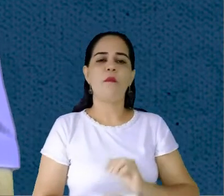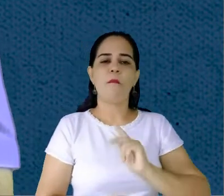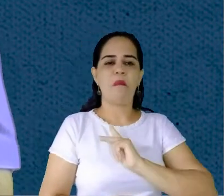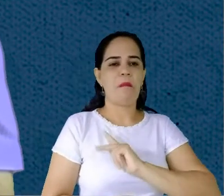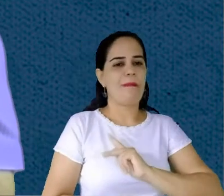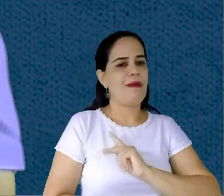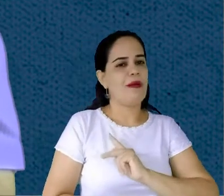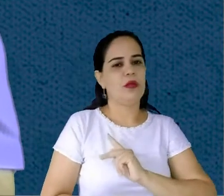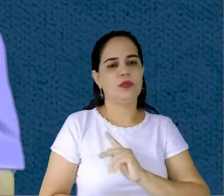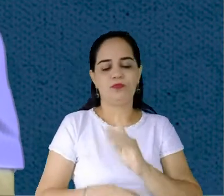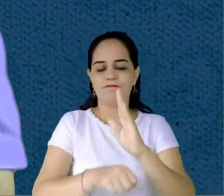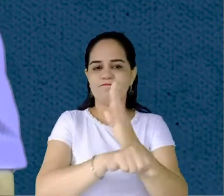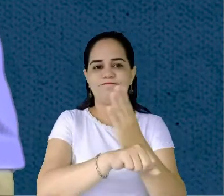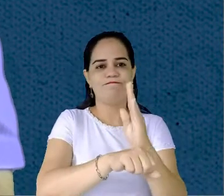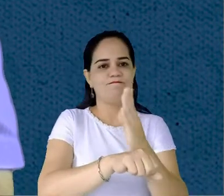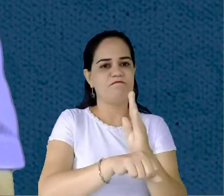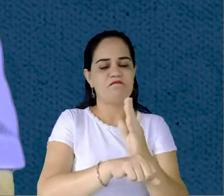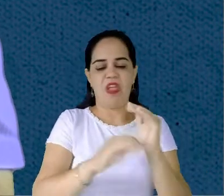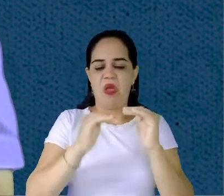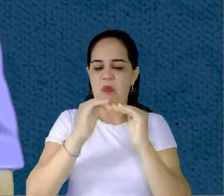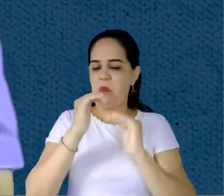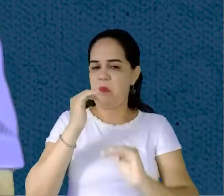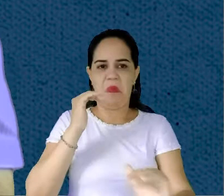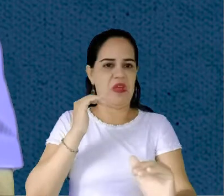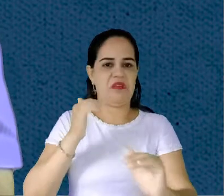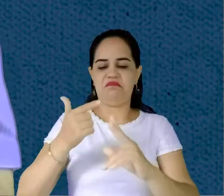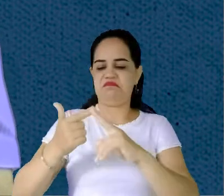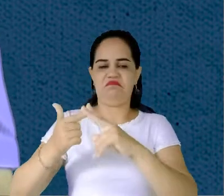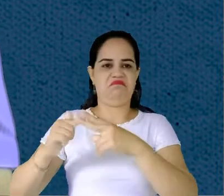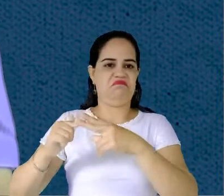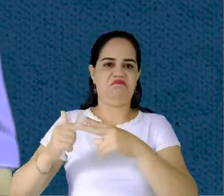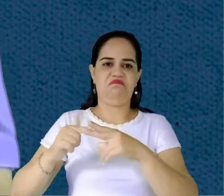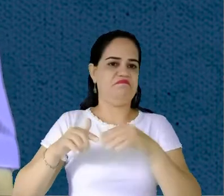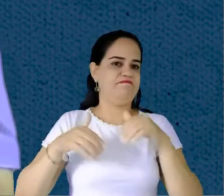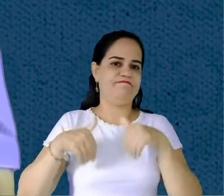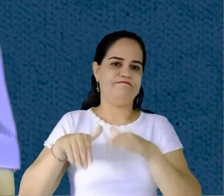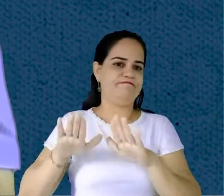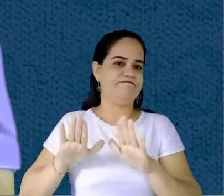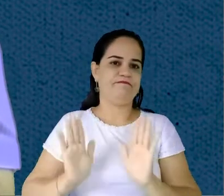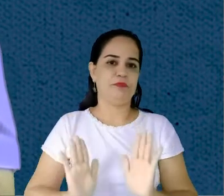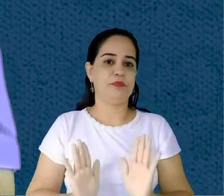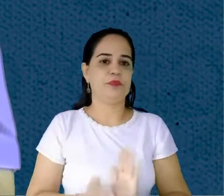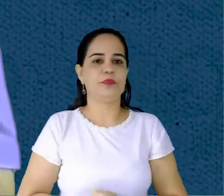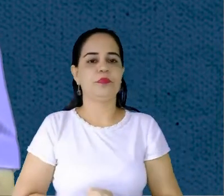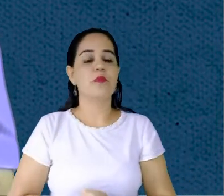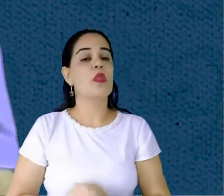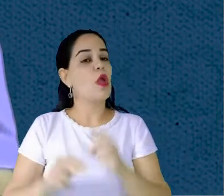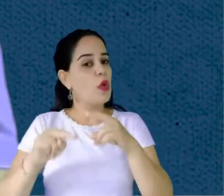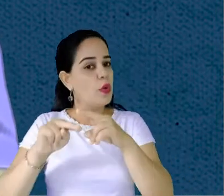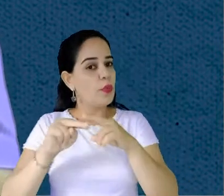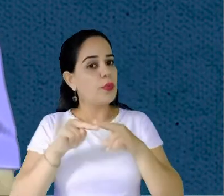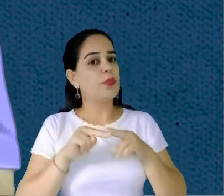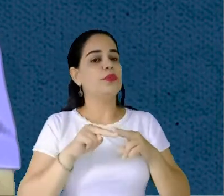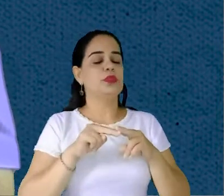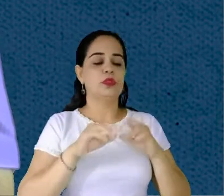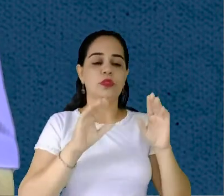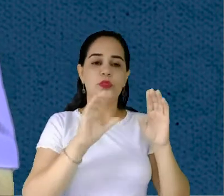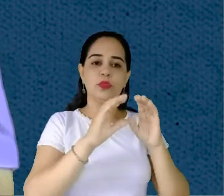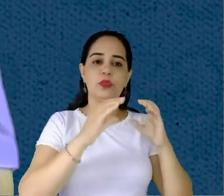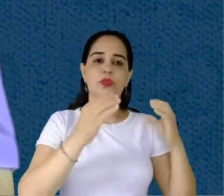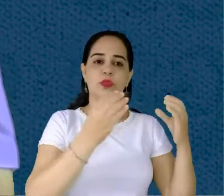Paulo e Barnabé discordavam. Por isso, depois de muitas confusões, a questão foi